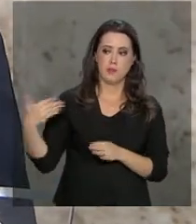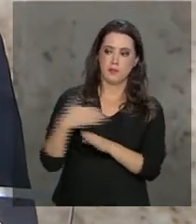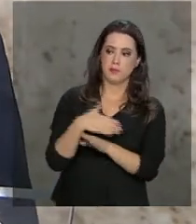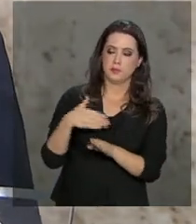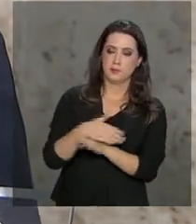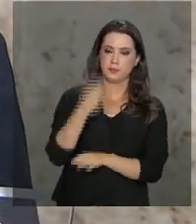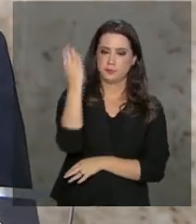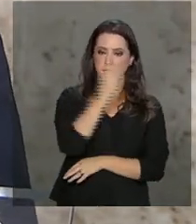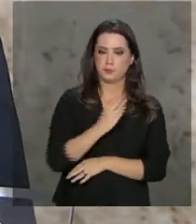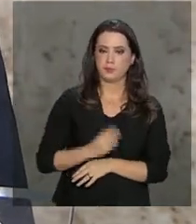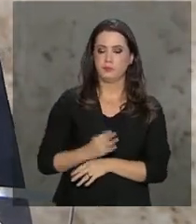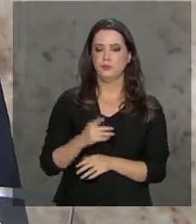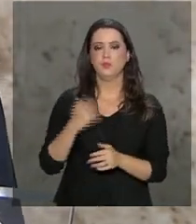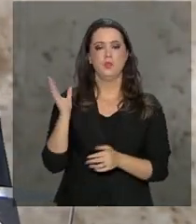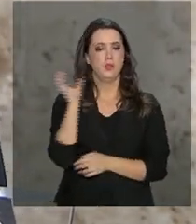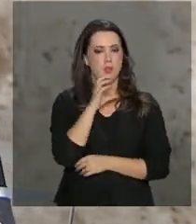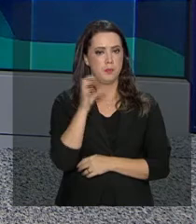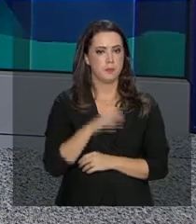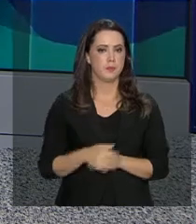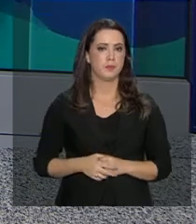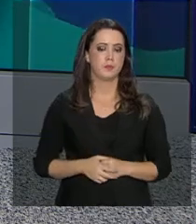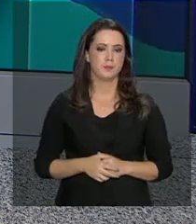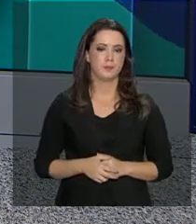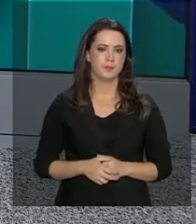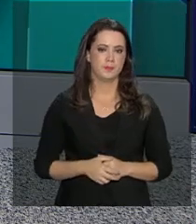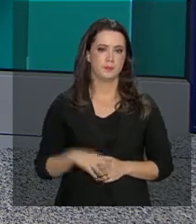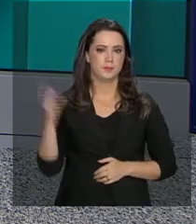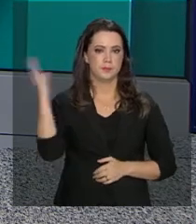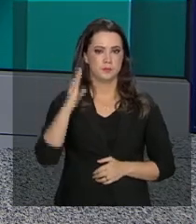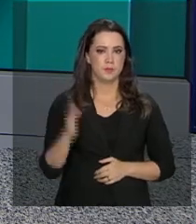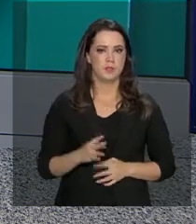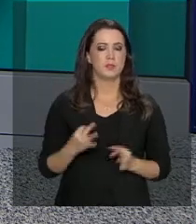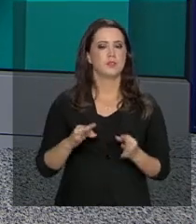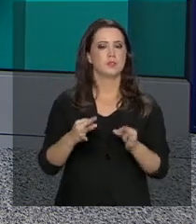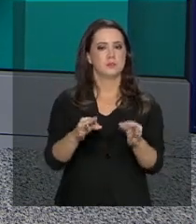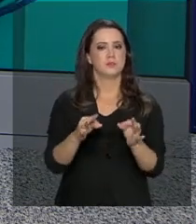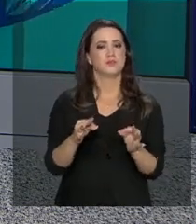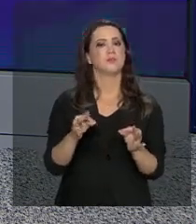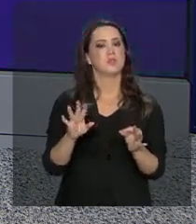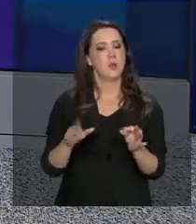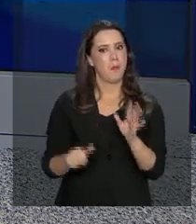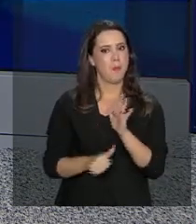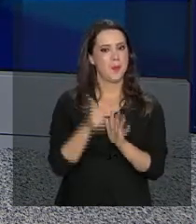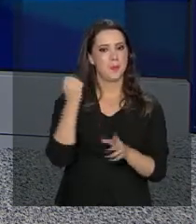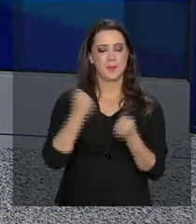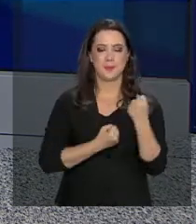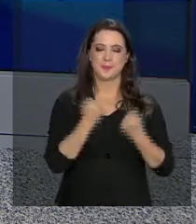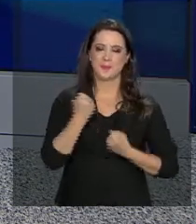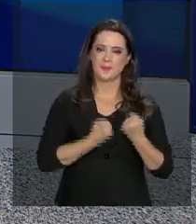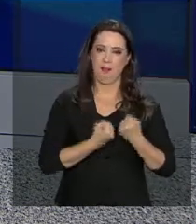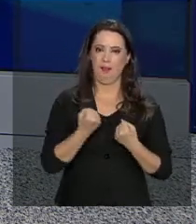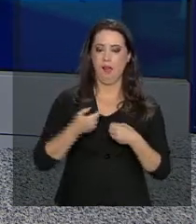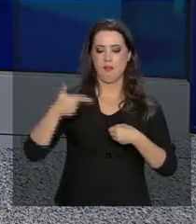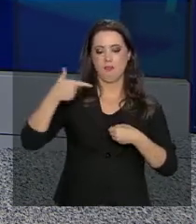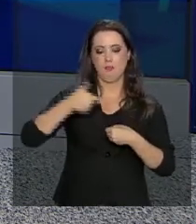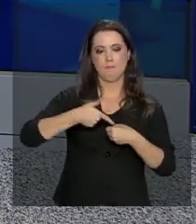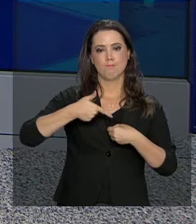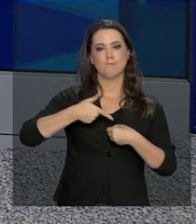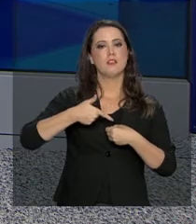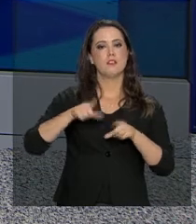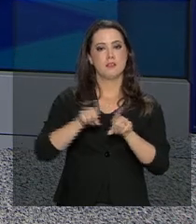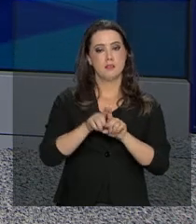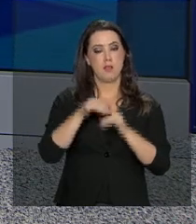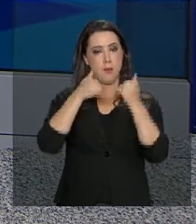seguramente para o brasil imediatamente o brasil tem tecnologia para produzir o primeiro veículo híbrido